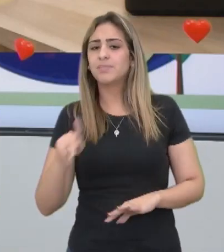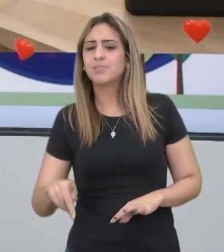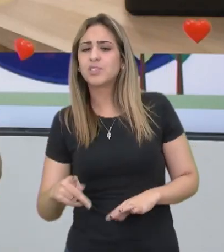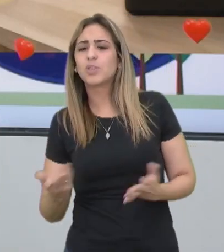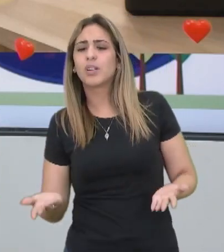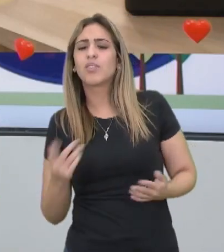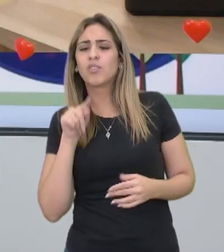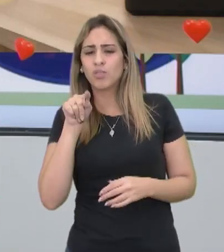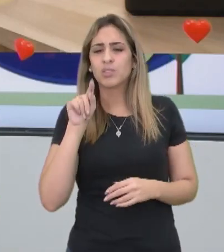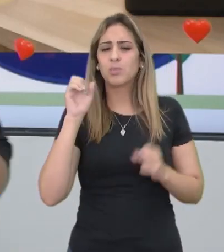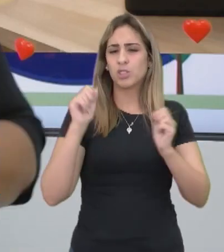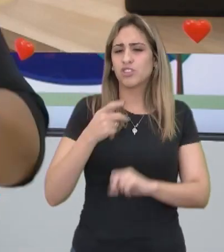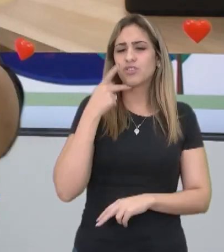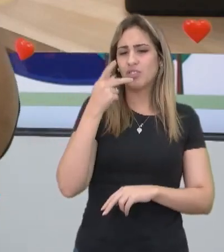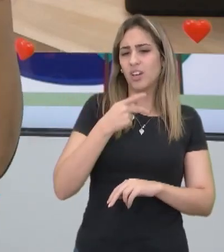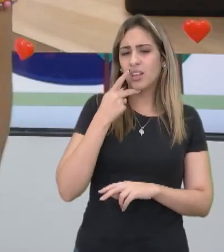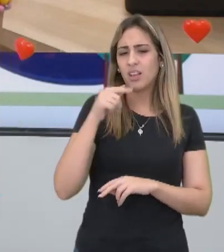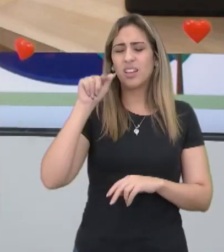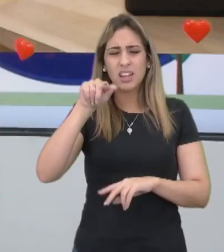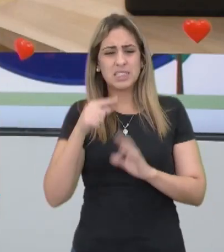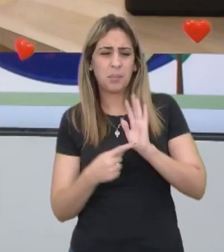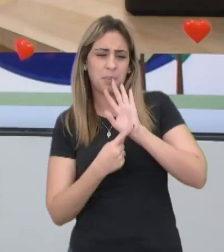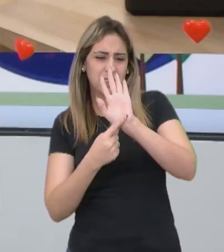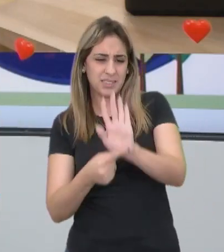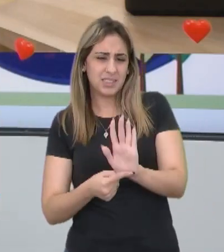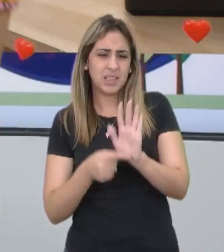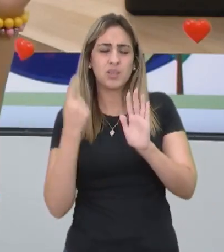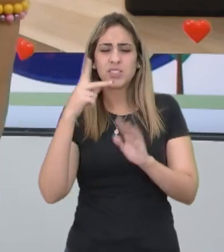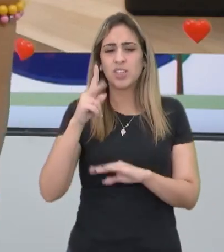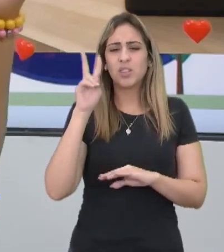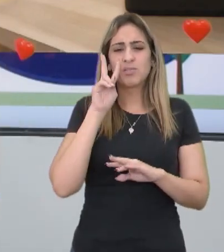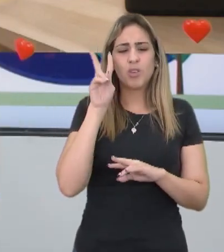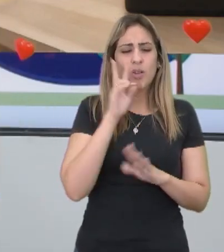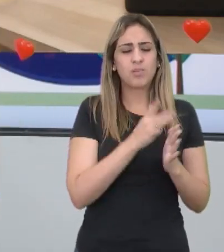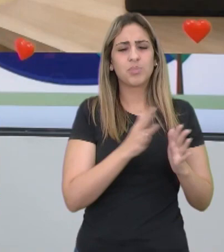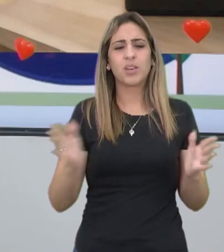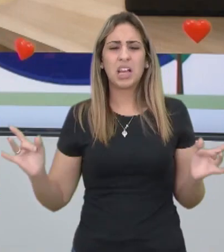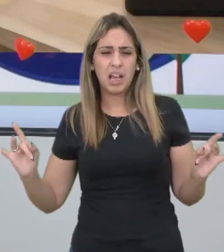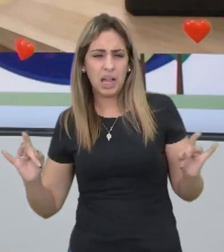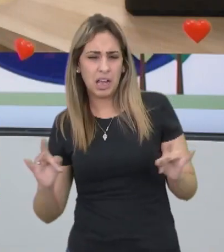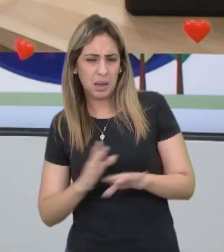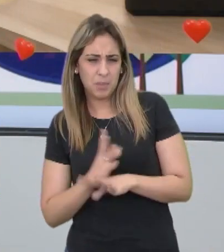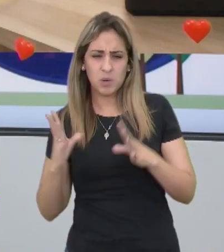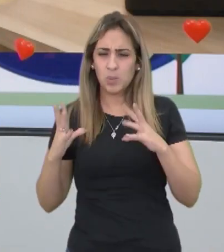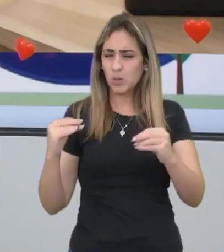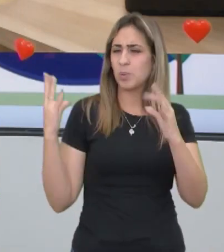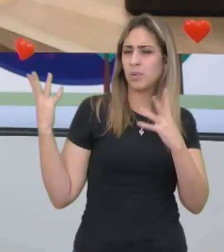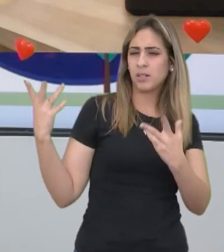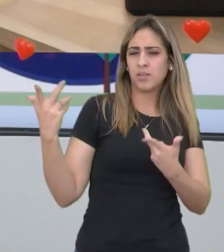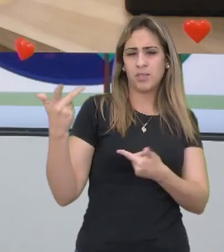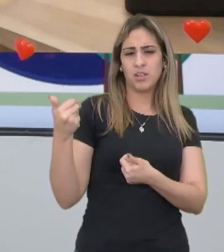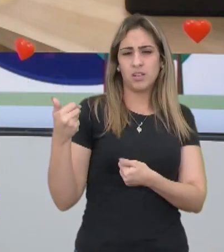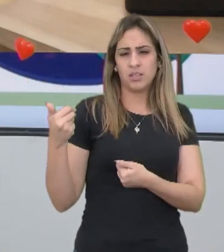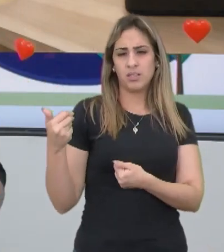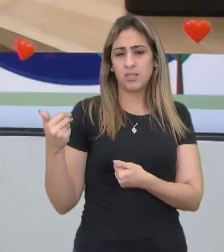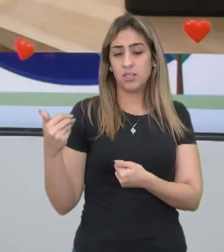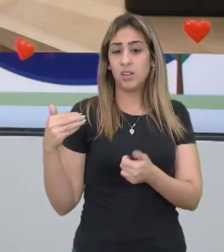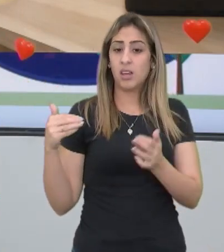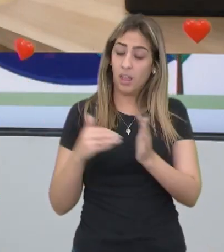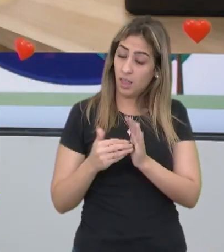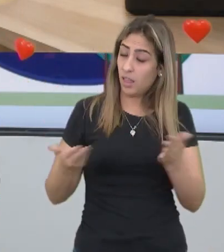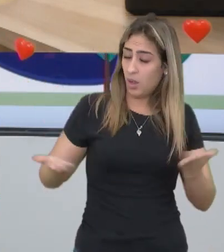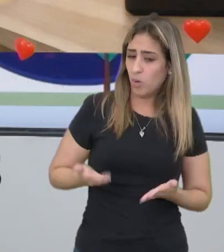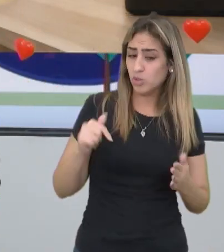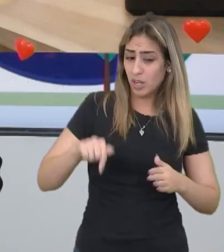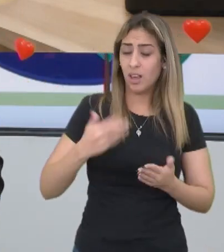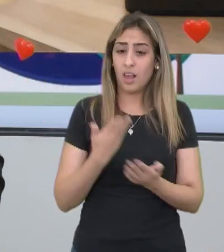Silene, você pode falar assim, nessa sua apresentação do seu TED aí, acabou, foi tudo maravilha. Até hoje,